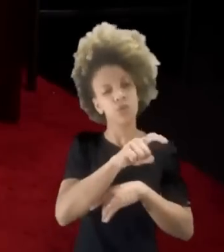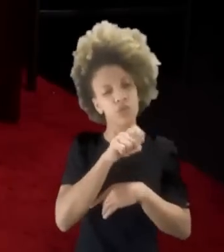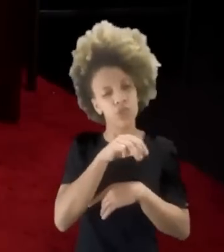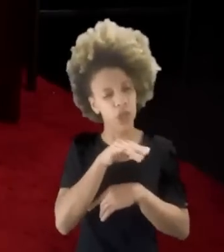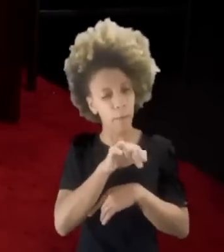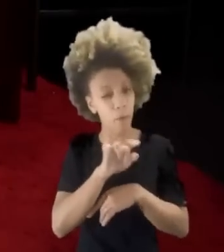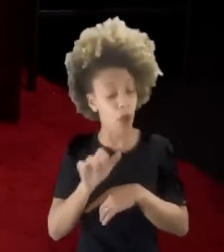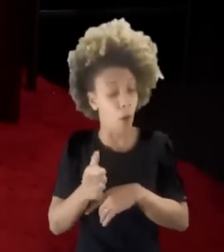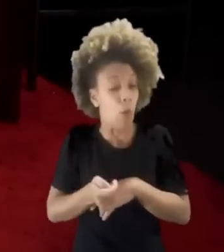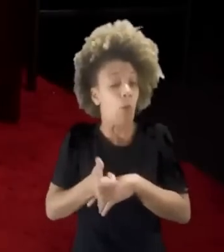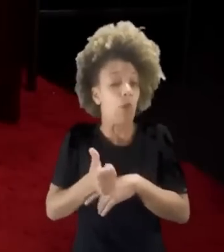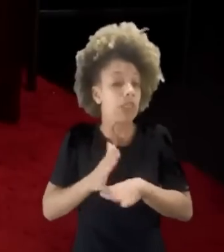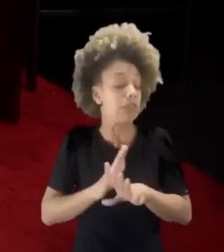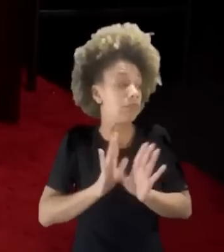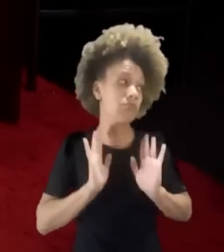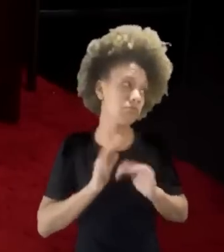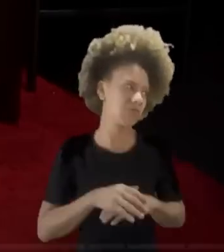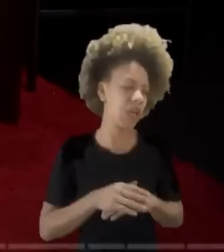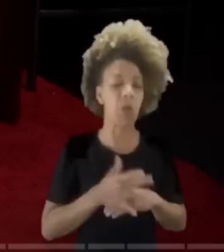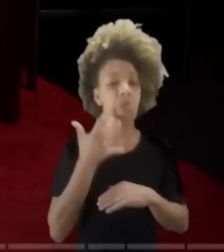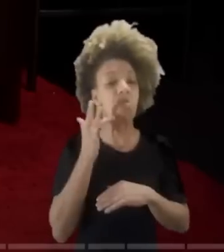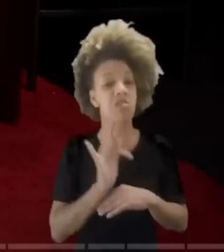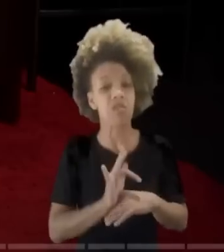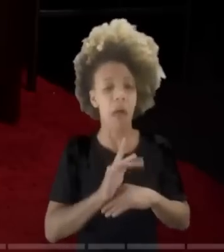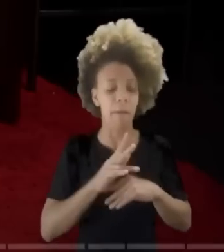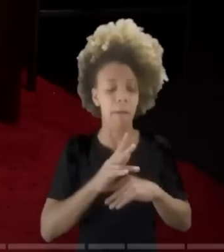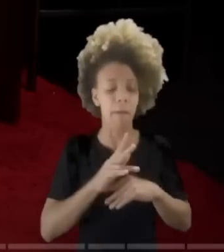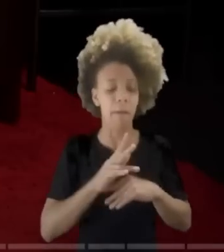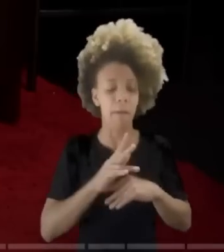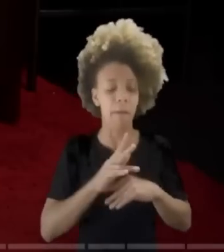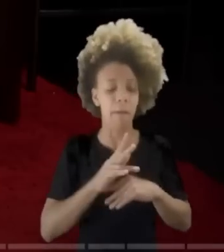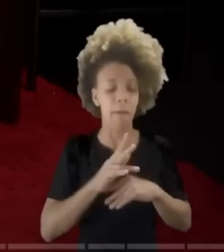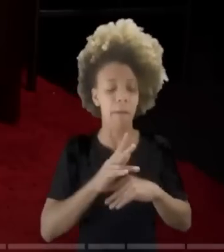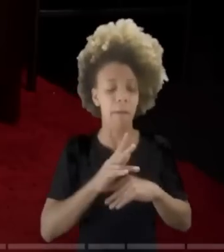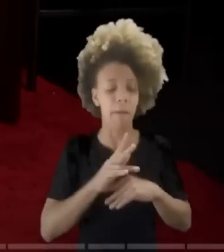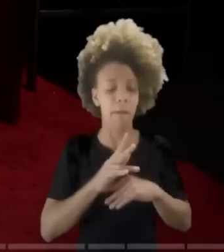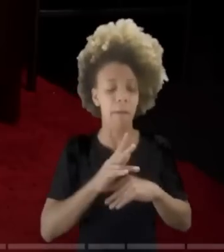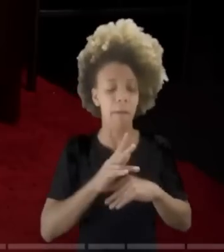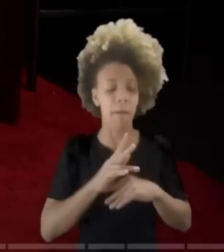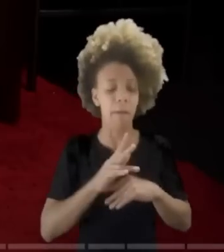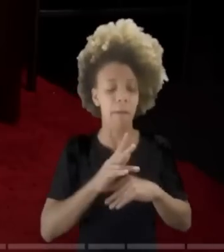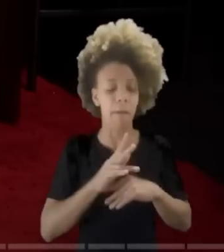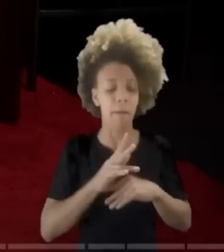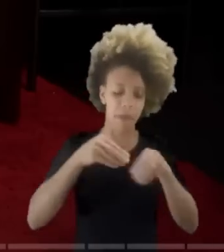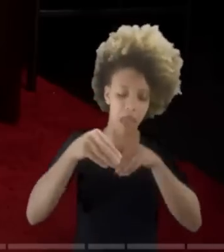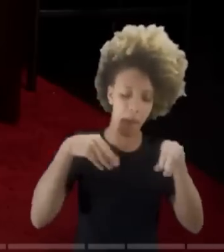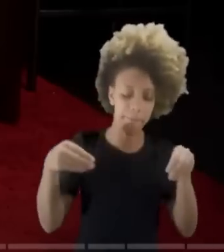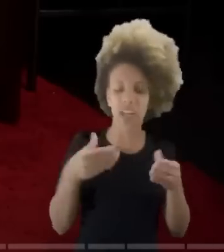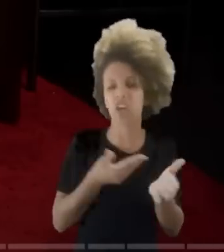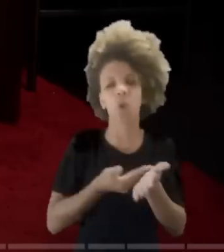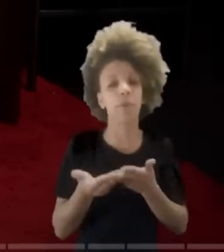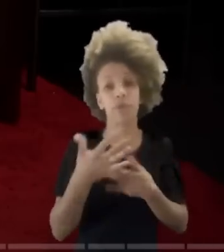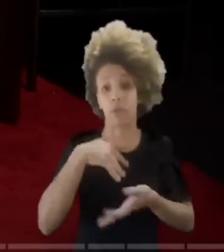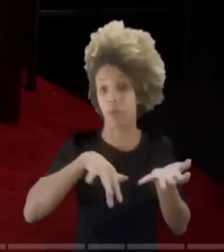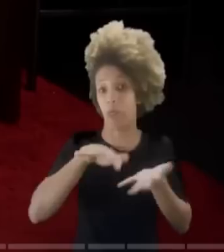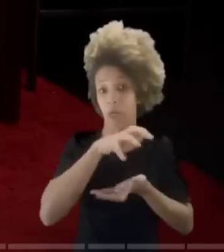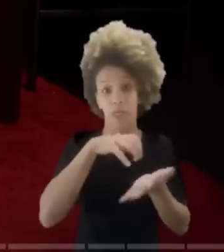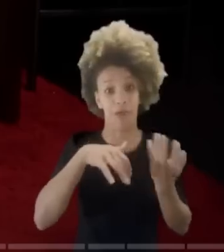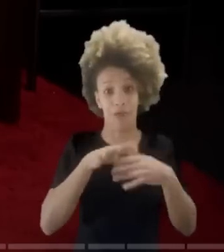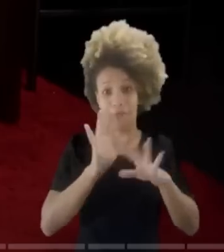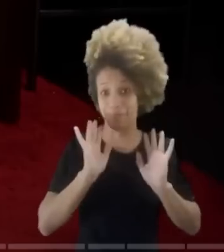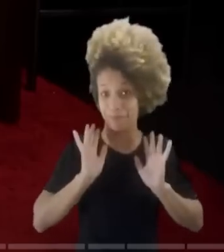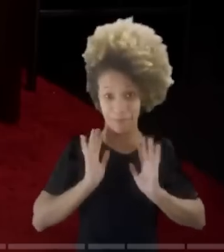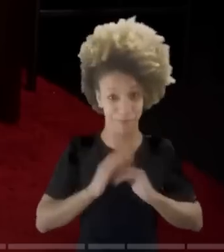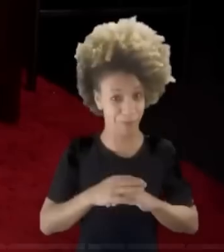A treta começou ali que não sabia Abrir eu falei não sabe abrir começou ah é teve isso né ai que chato e virou virado no